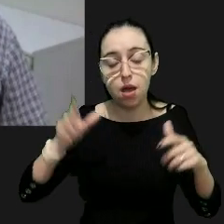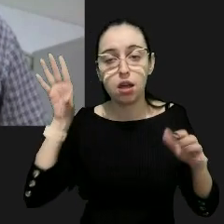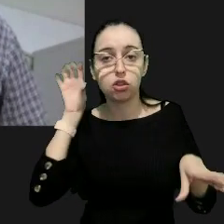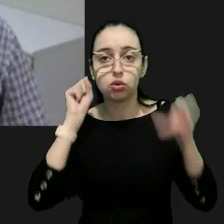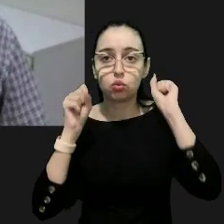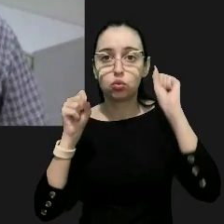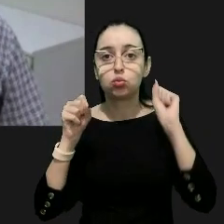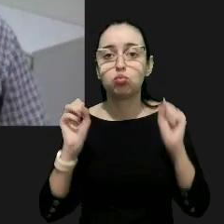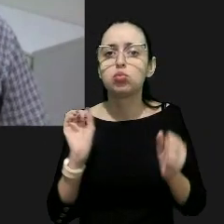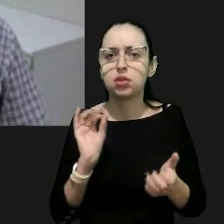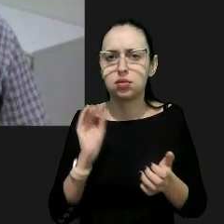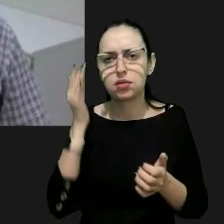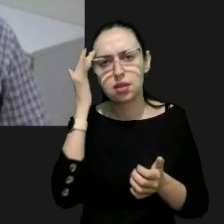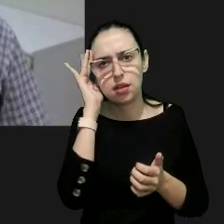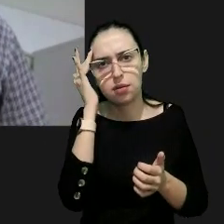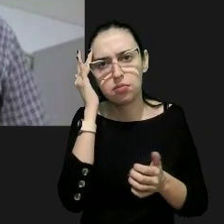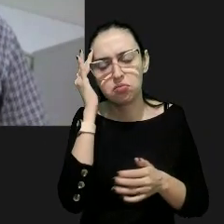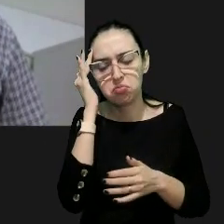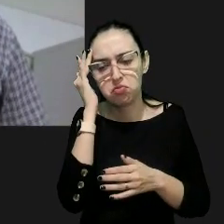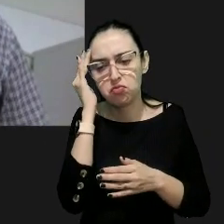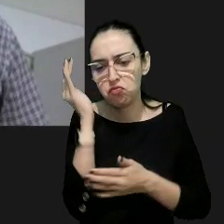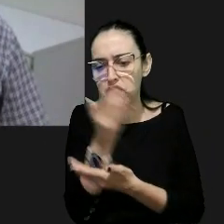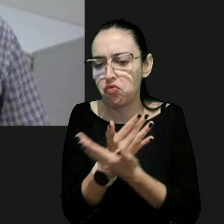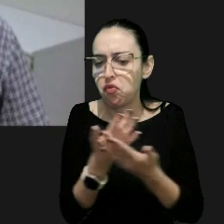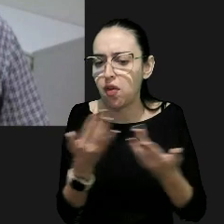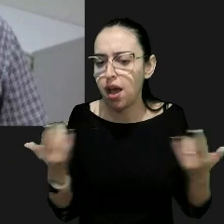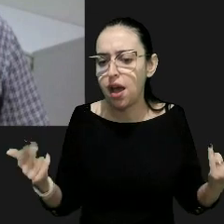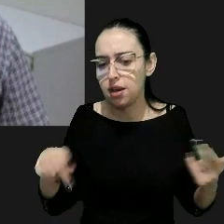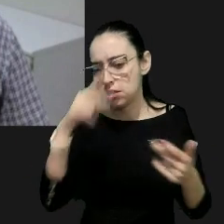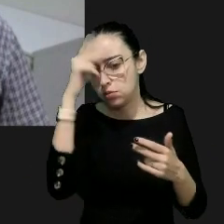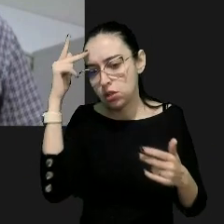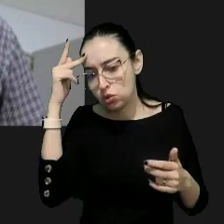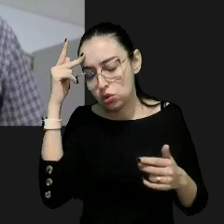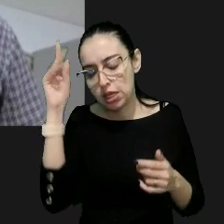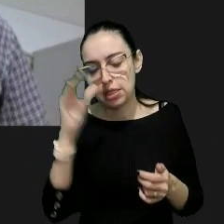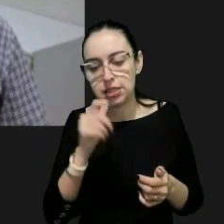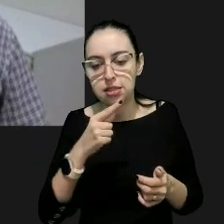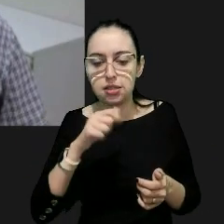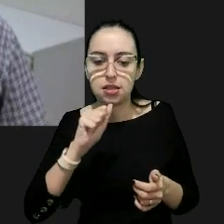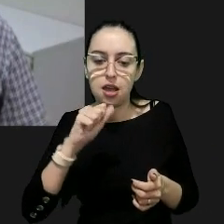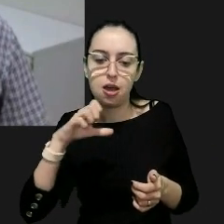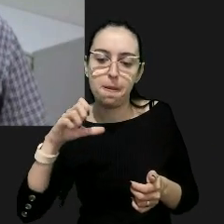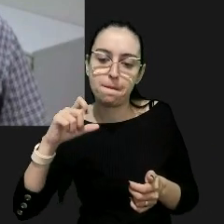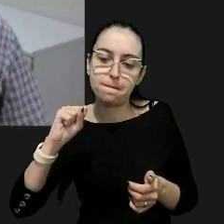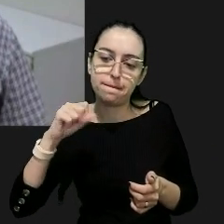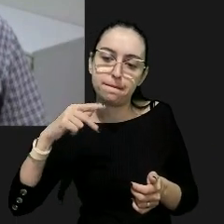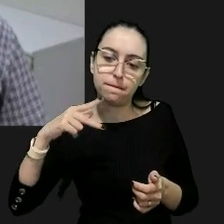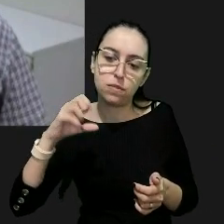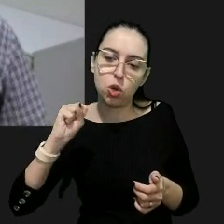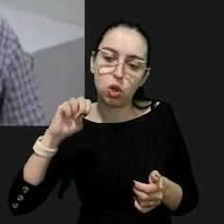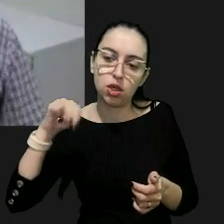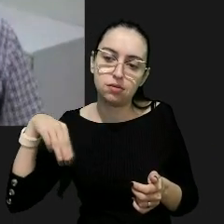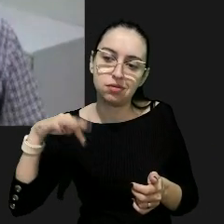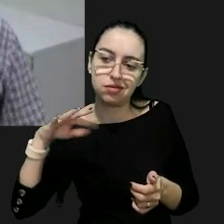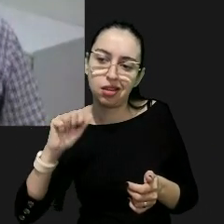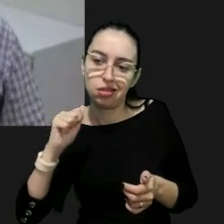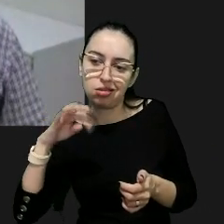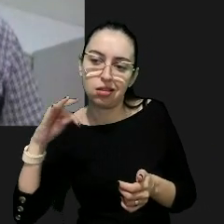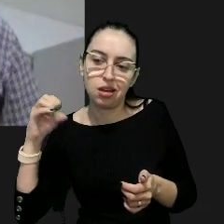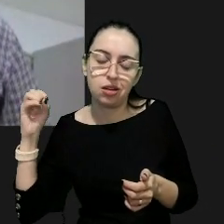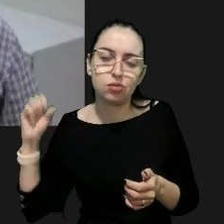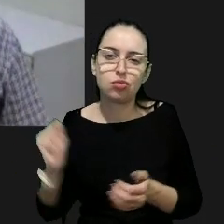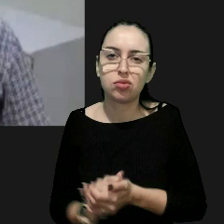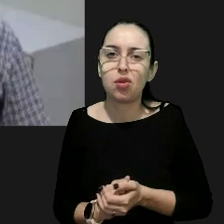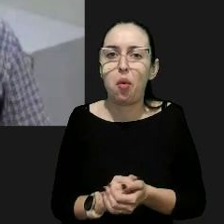de escuta. Sabe, vocês têm um monte de aposentados aí, um monte de gente com medo de se